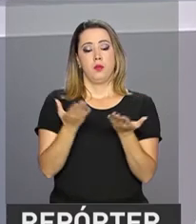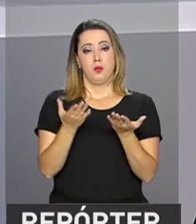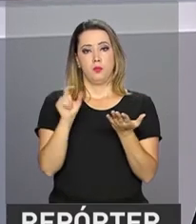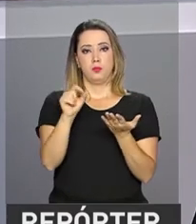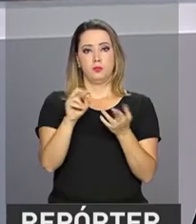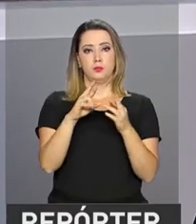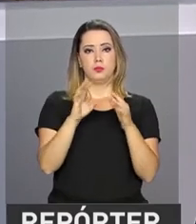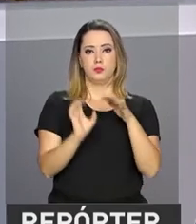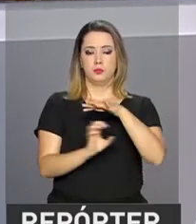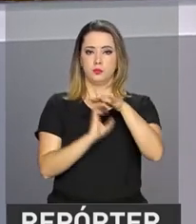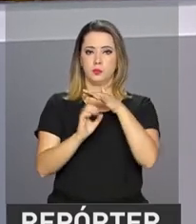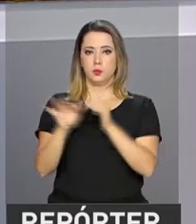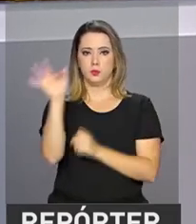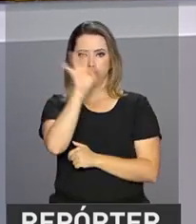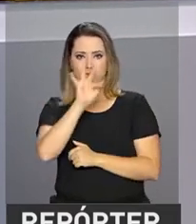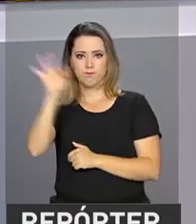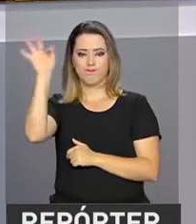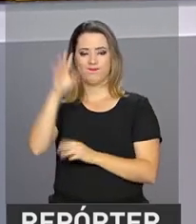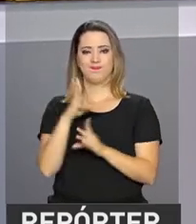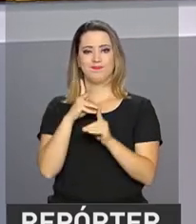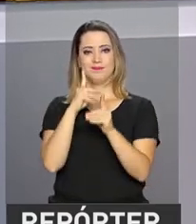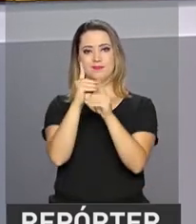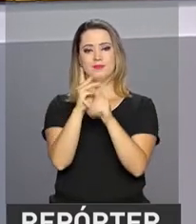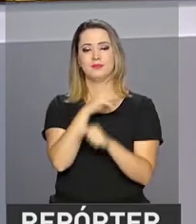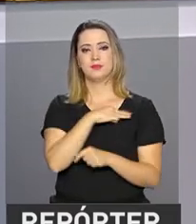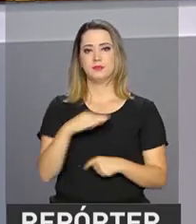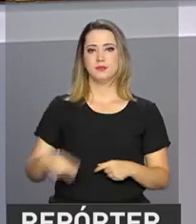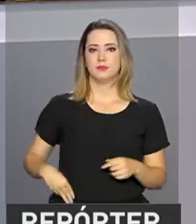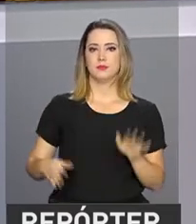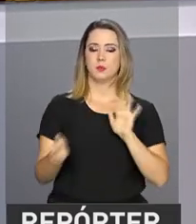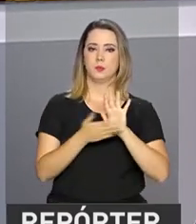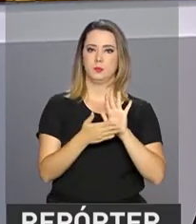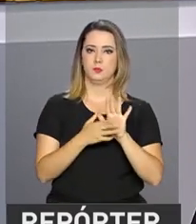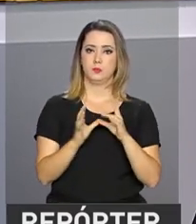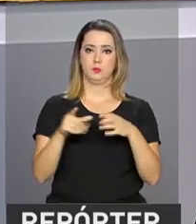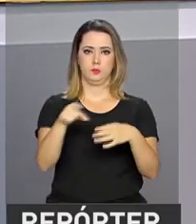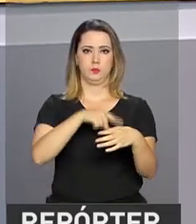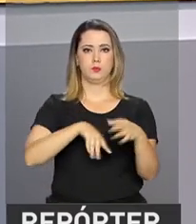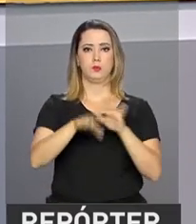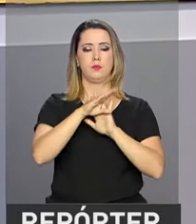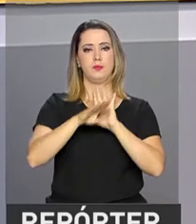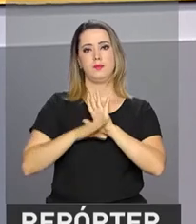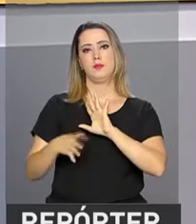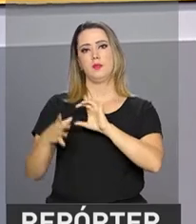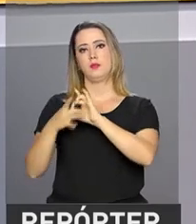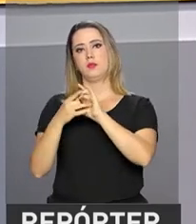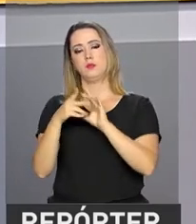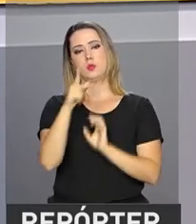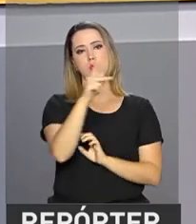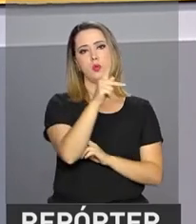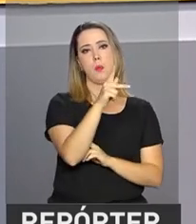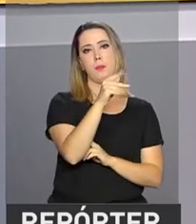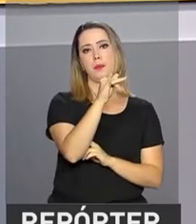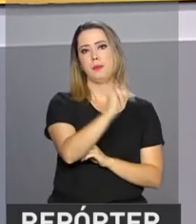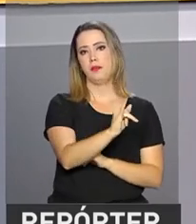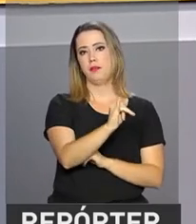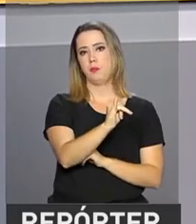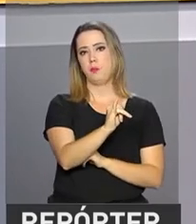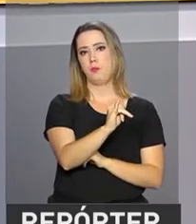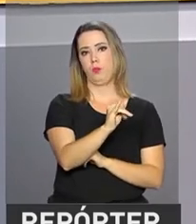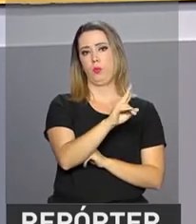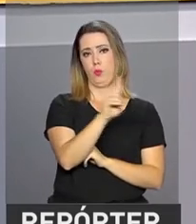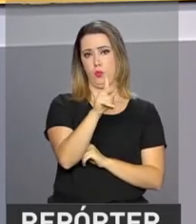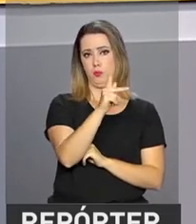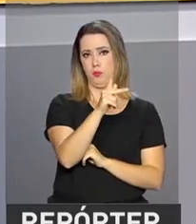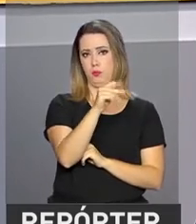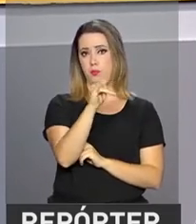empresários franceses no encontro o ministro apresentou os grupos do programa de parceria de investimentos e disse que a economia brasileira